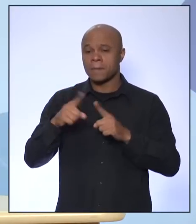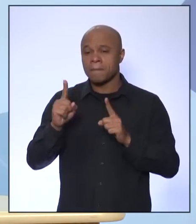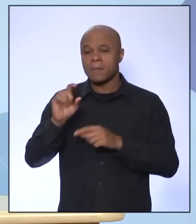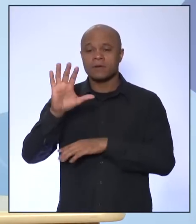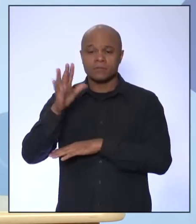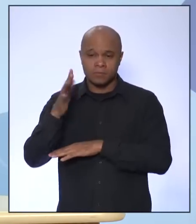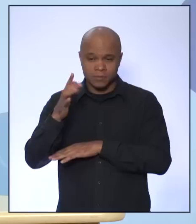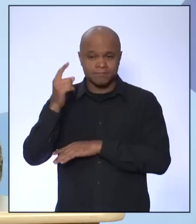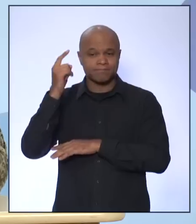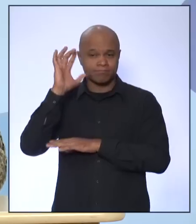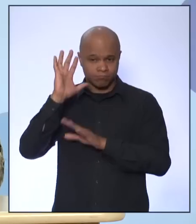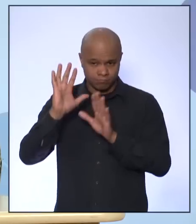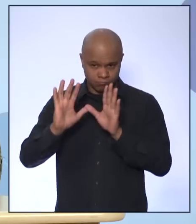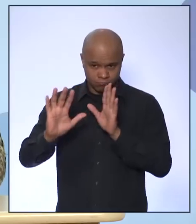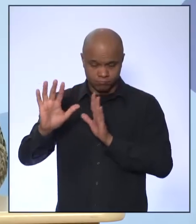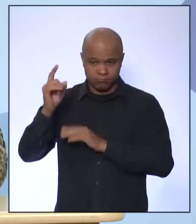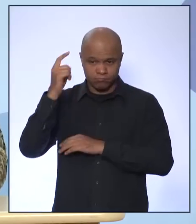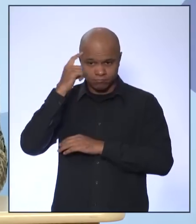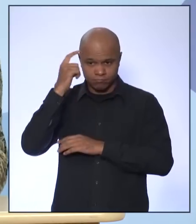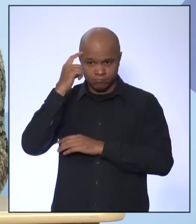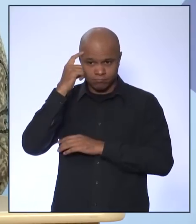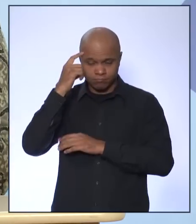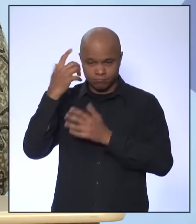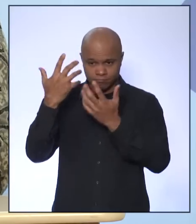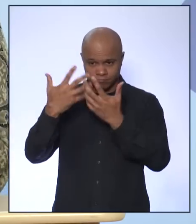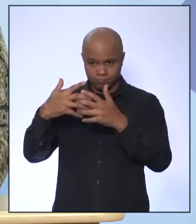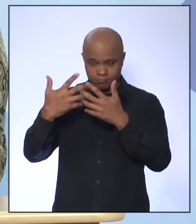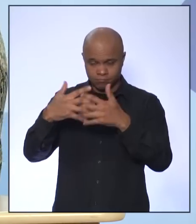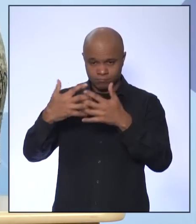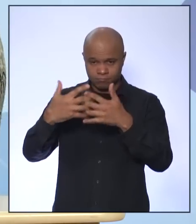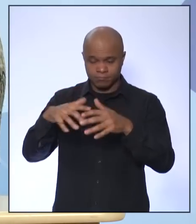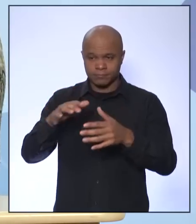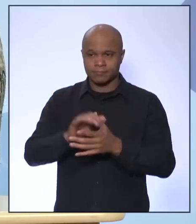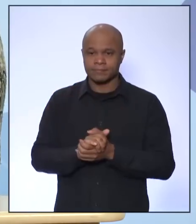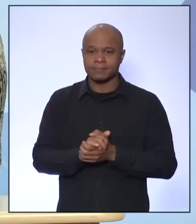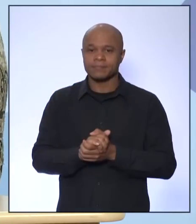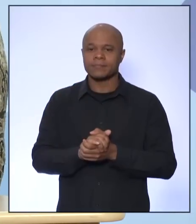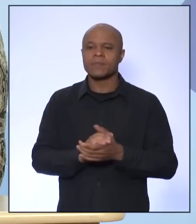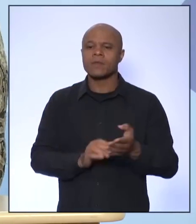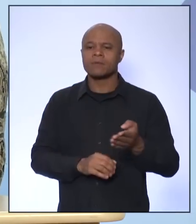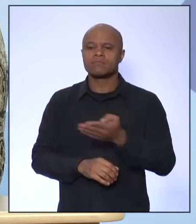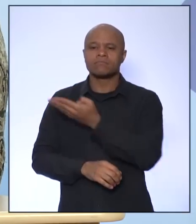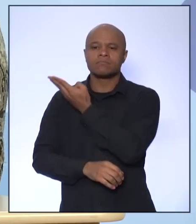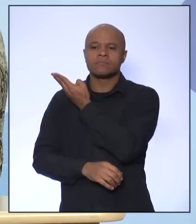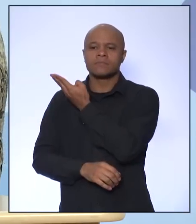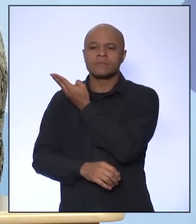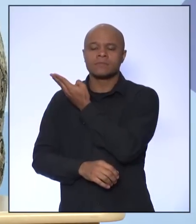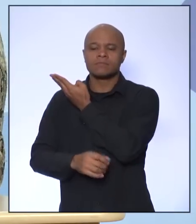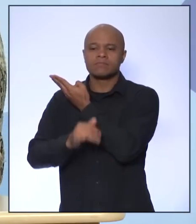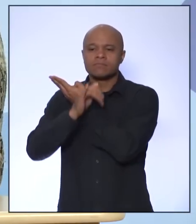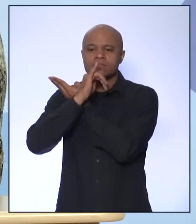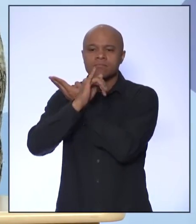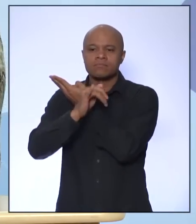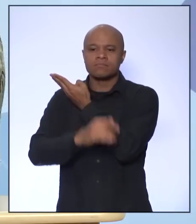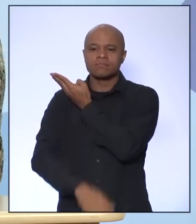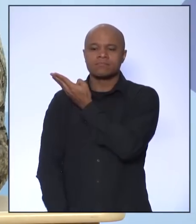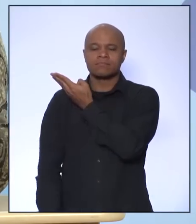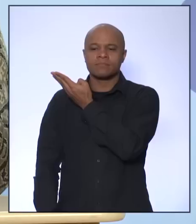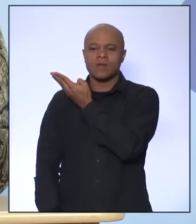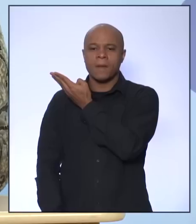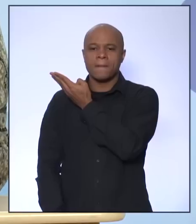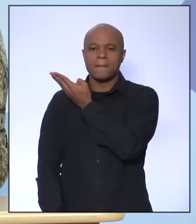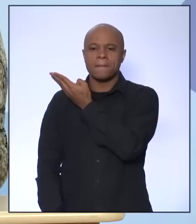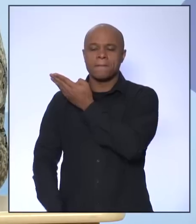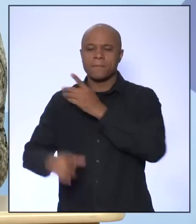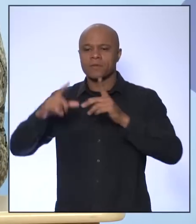pensar assim. Vamos supor que isso aqui é uma foto, né? Então, se isso aqui for uma foto, ela é material, porque eu estou